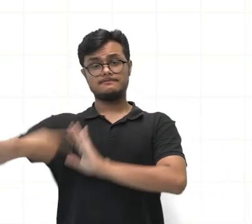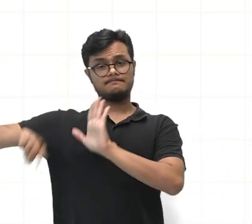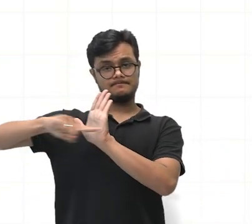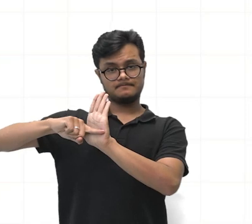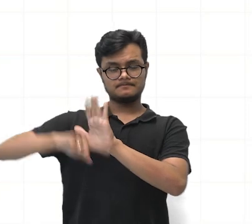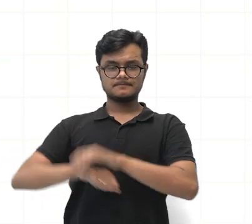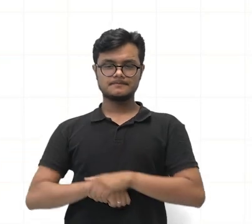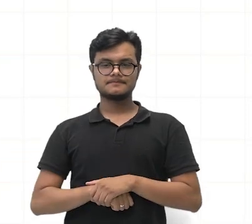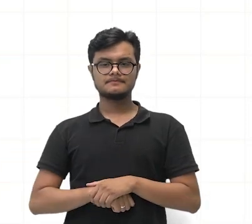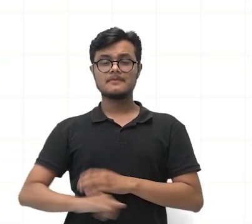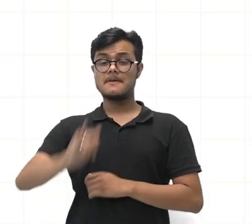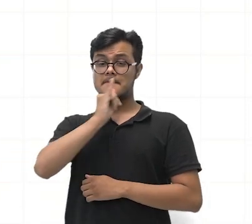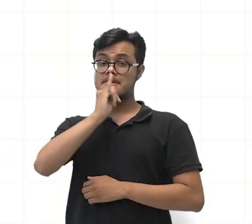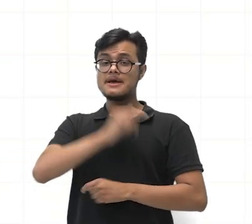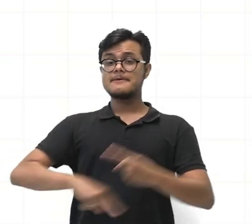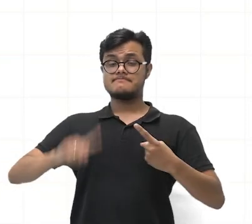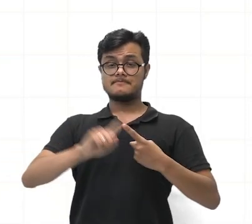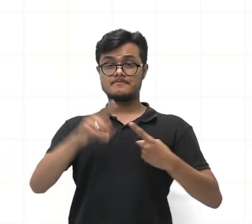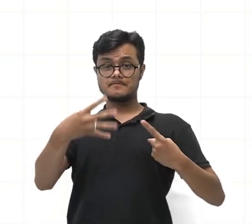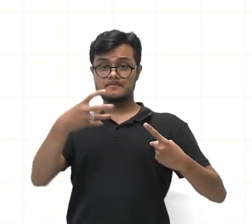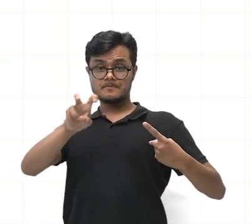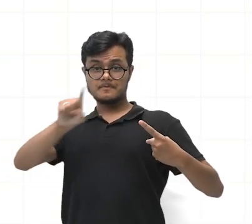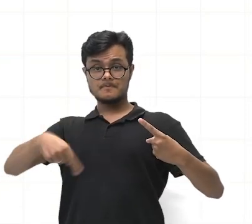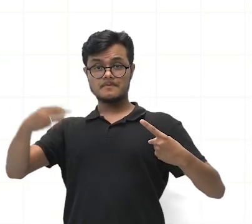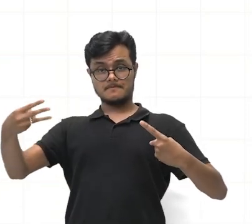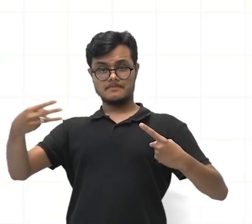situação. Primeiro abastecimento,